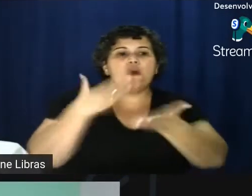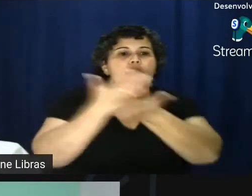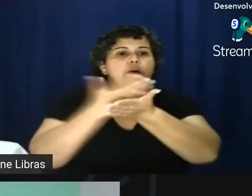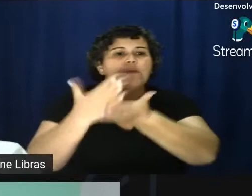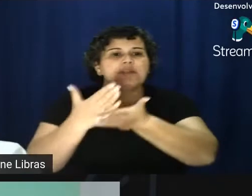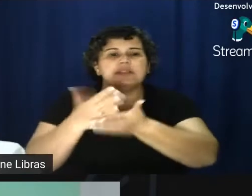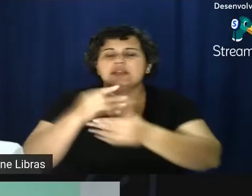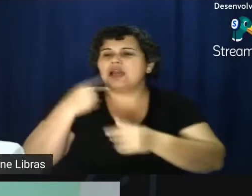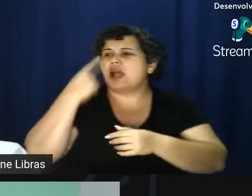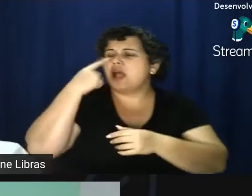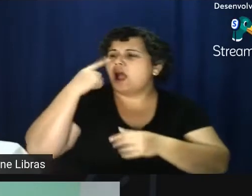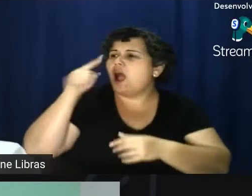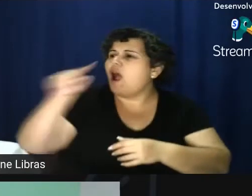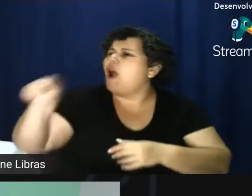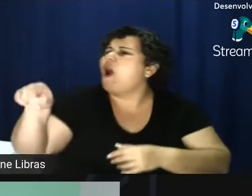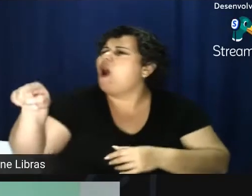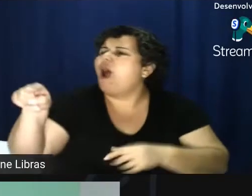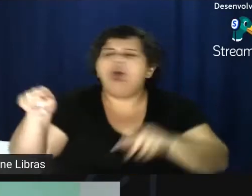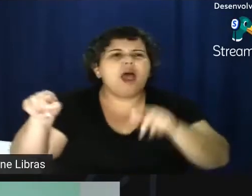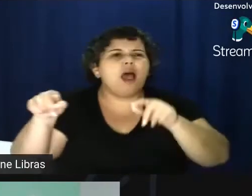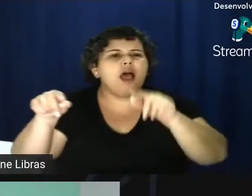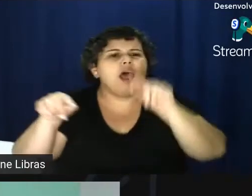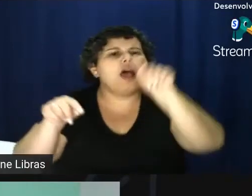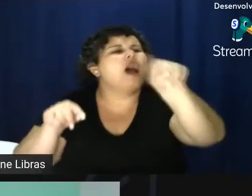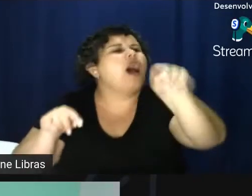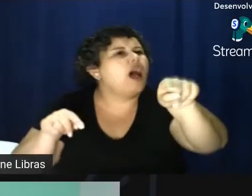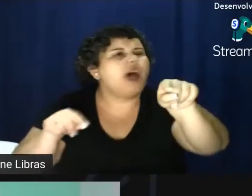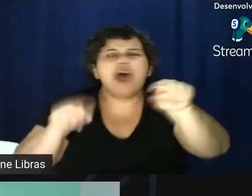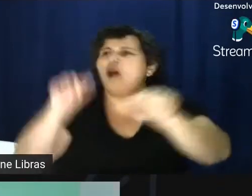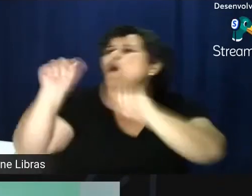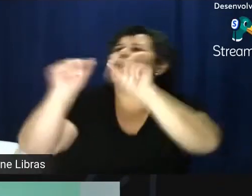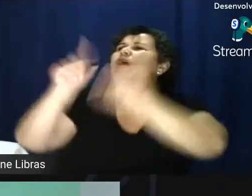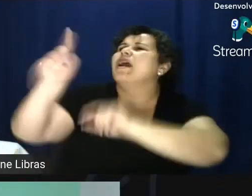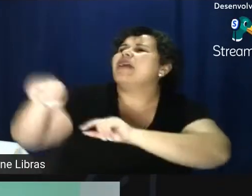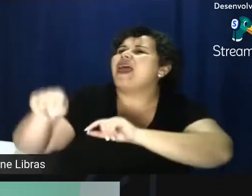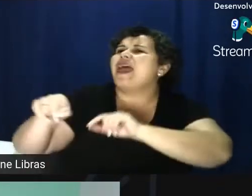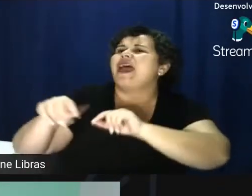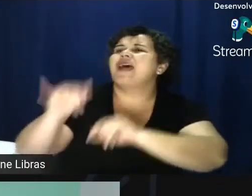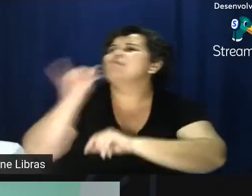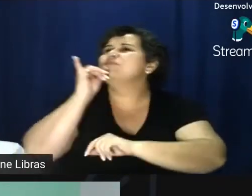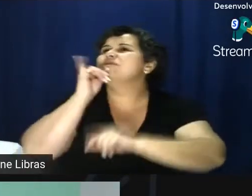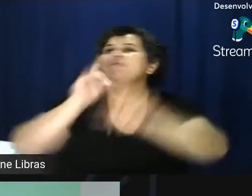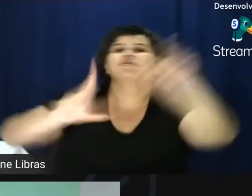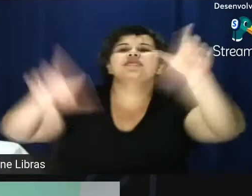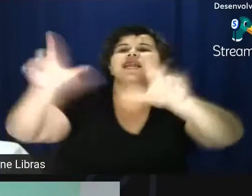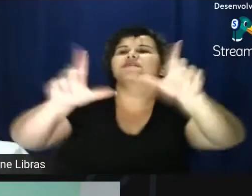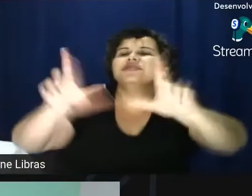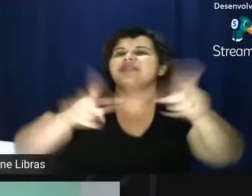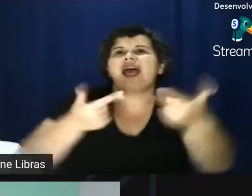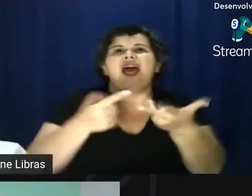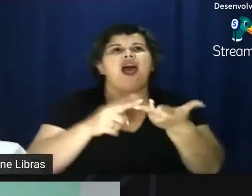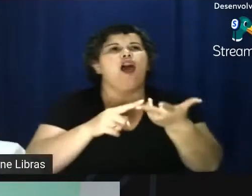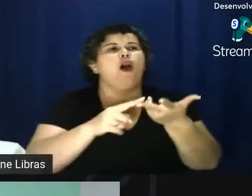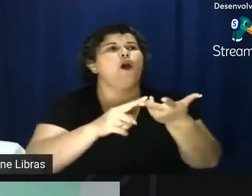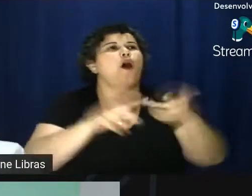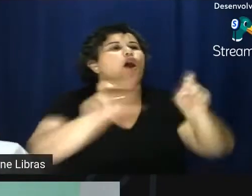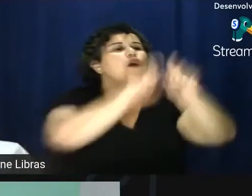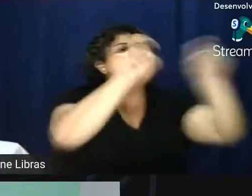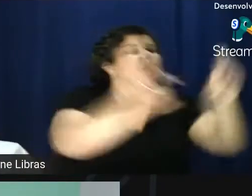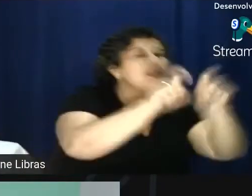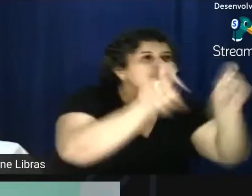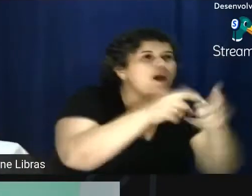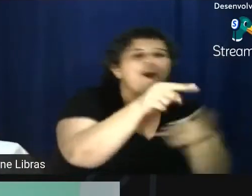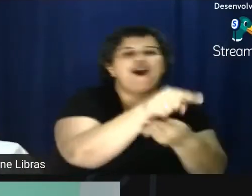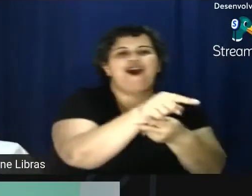ó. O que é isso? Aí ele fazia televisão. Que é isso? Computador. Então era